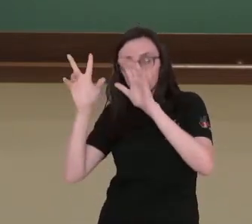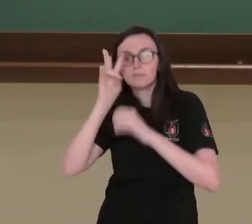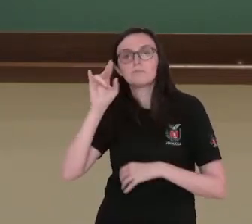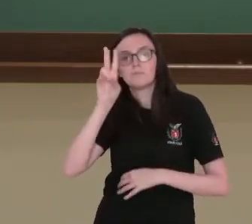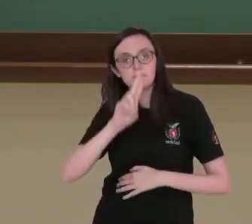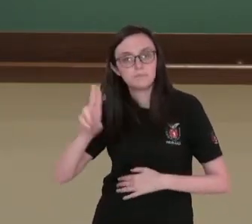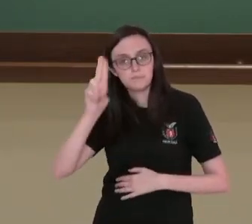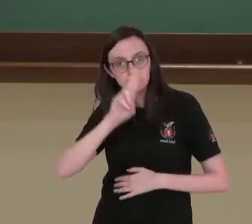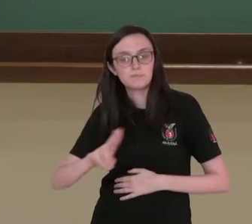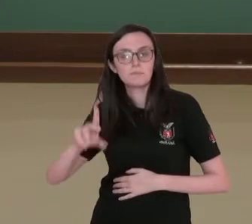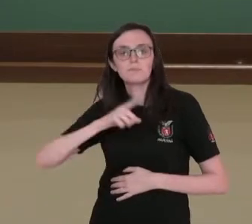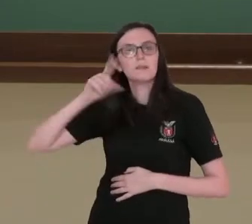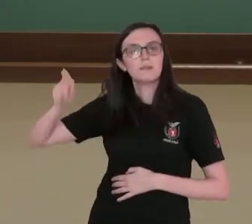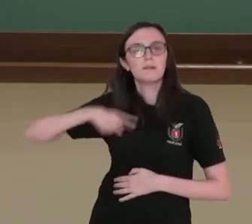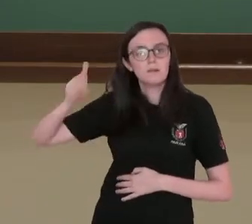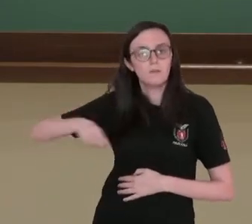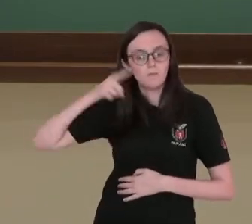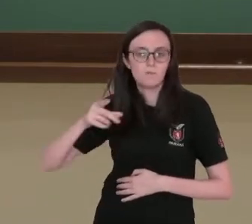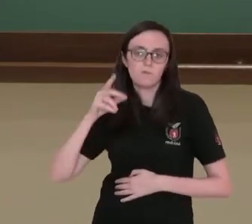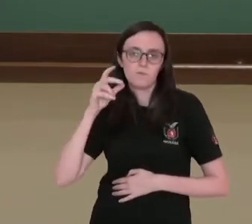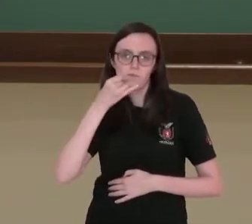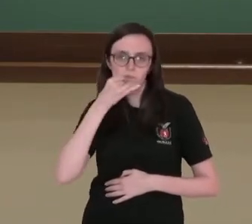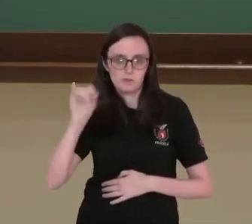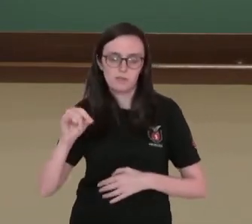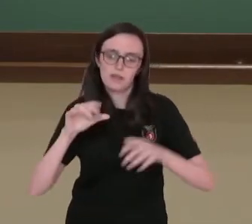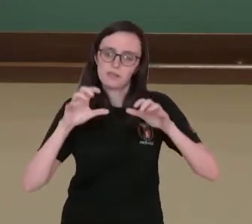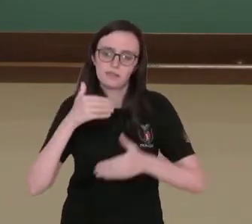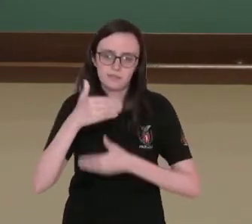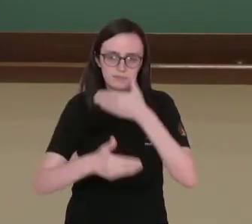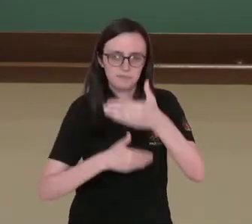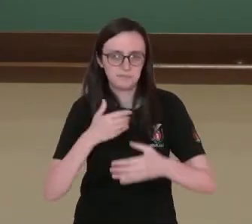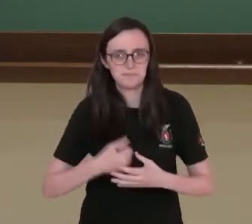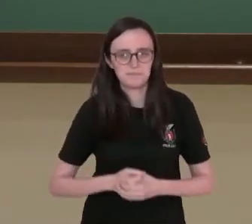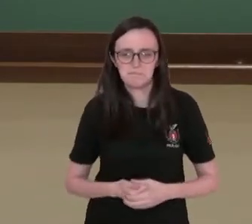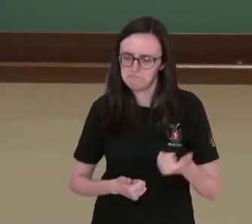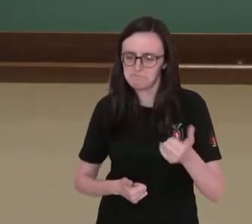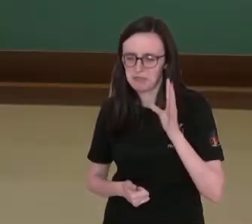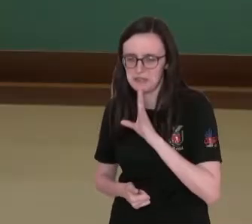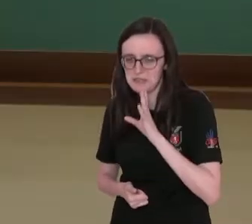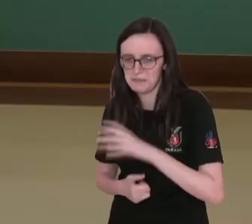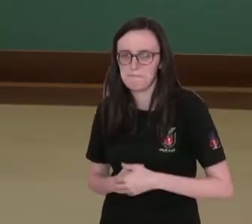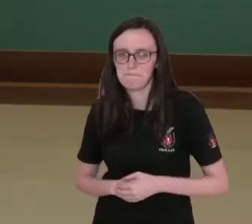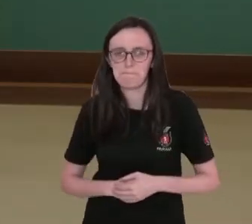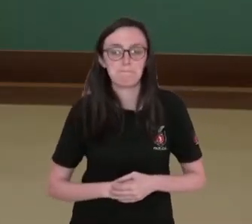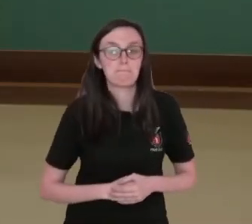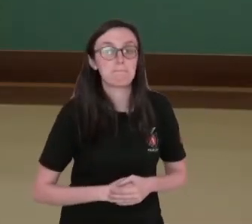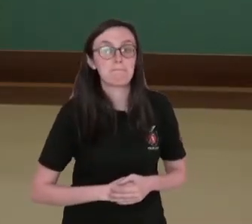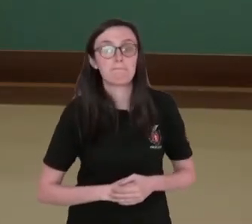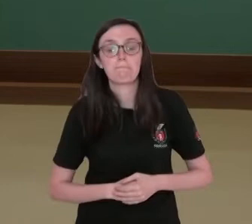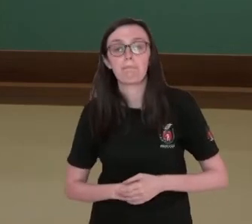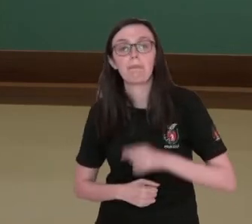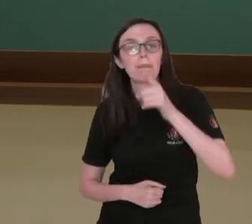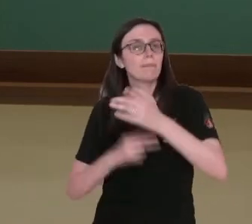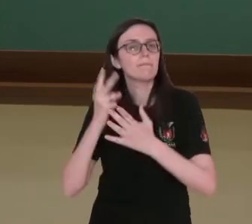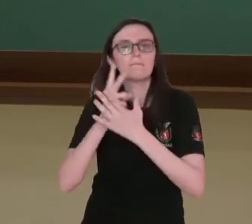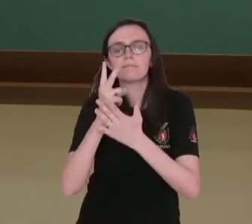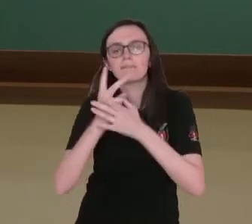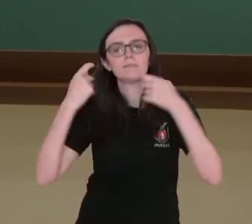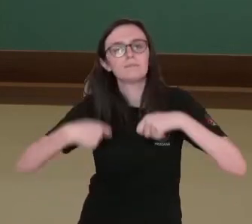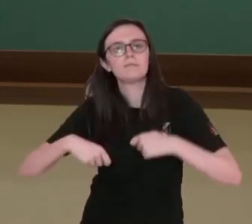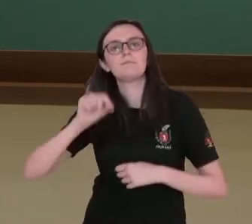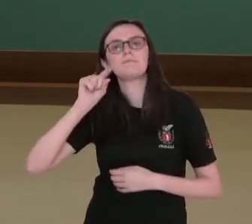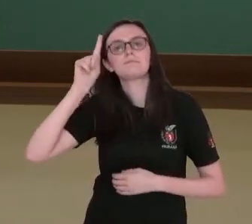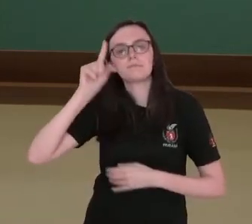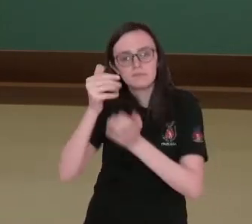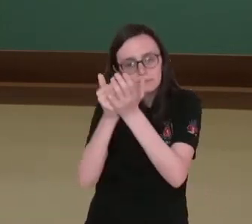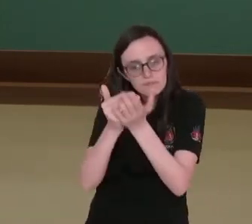para gerar turbina e nós temos eletricidade. E assim sucessivamente. Bacana, né? Então, assim, sempre vai ter, você vai ter que ter uma fonte